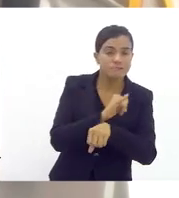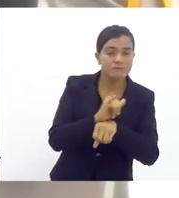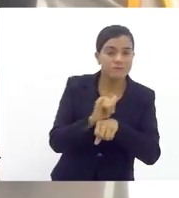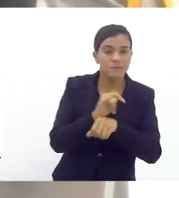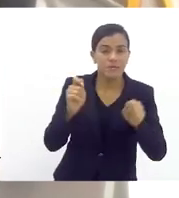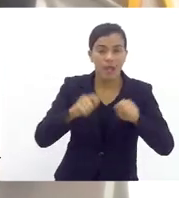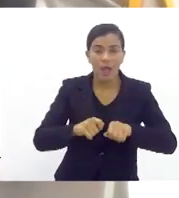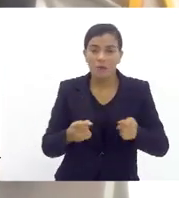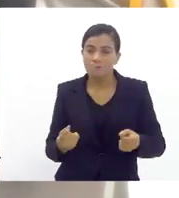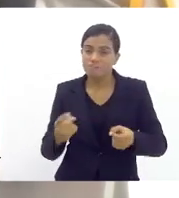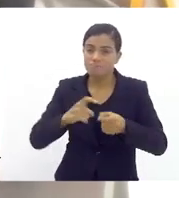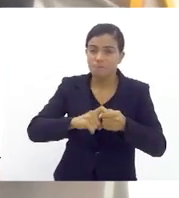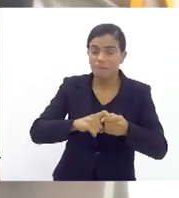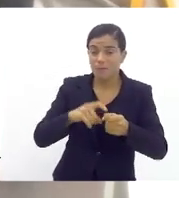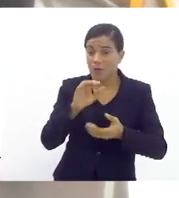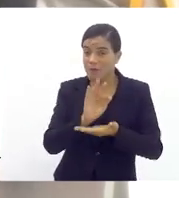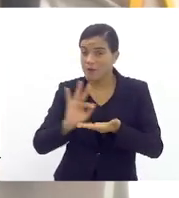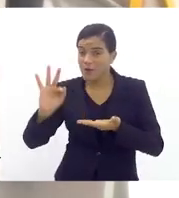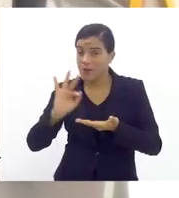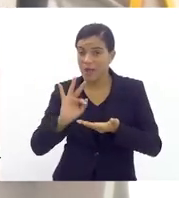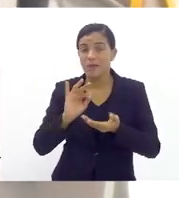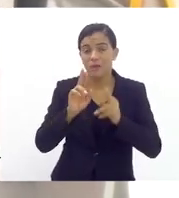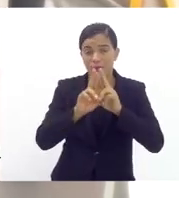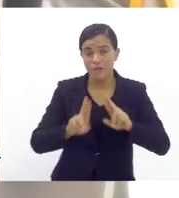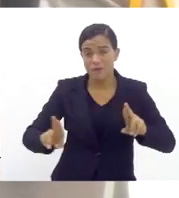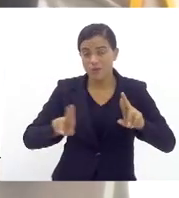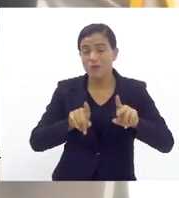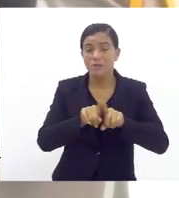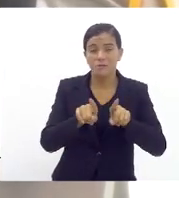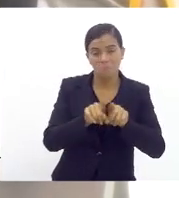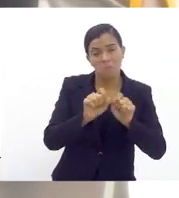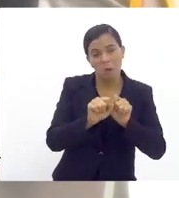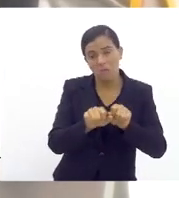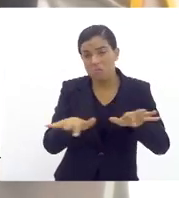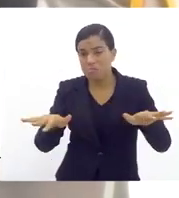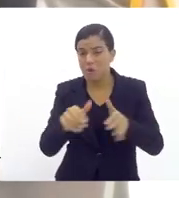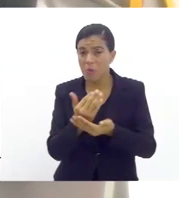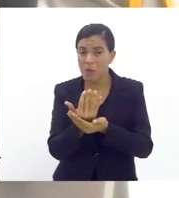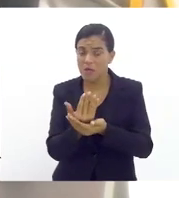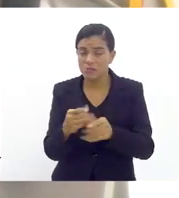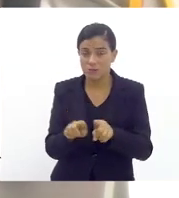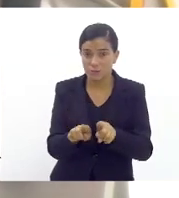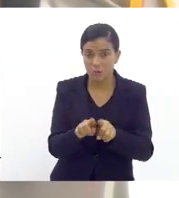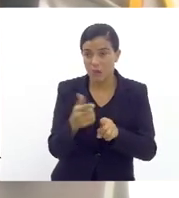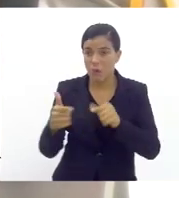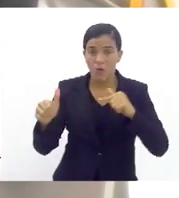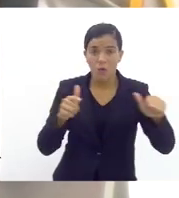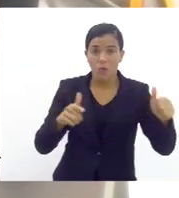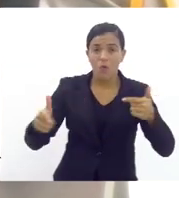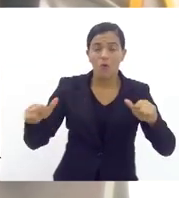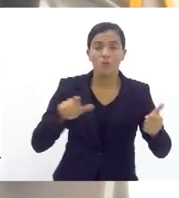as faculdades. Hoje é com a UFRJ, mas eu acho que pode expandir para a UERJ, para outros setores.